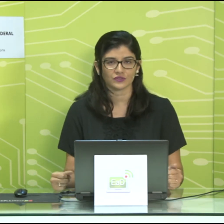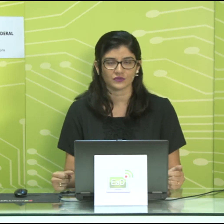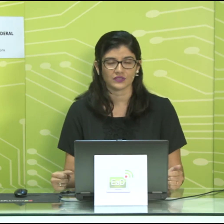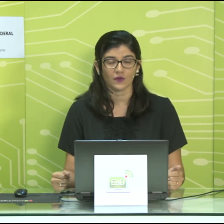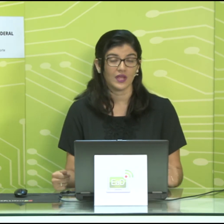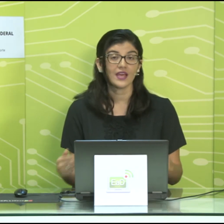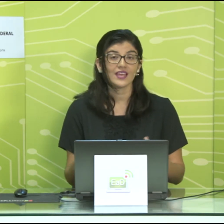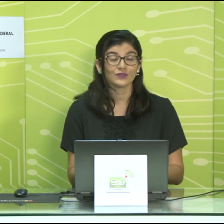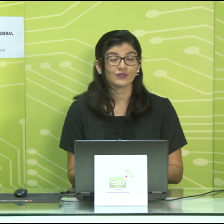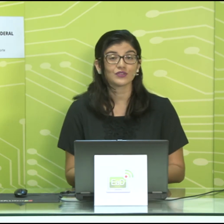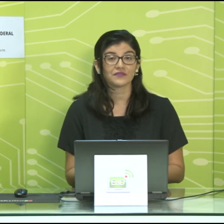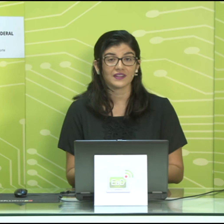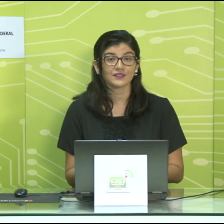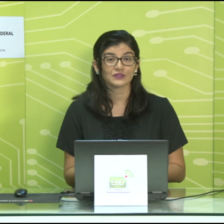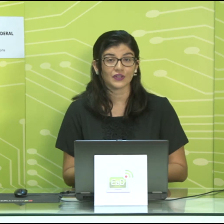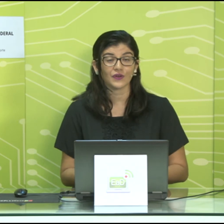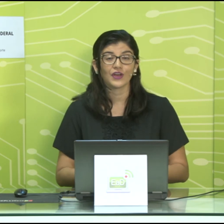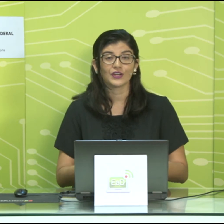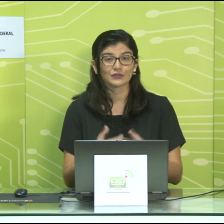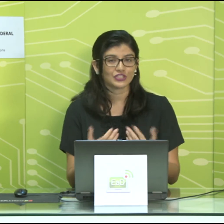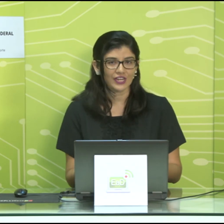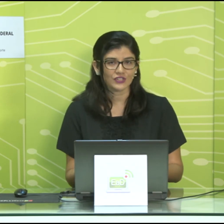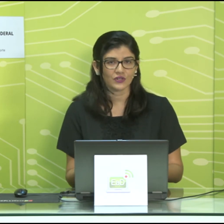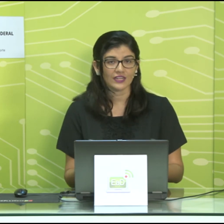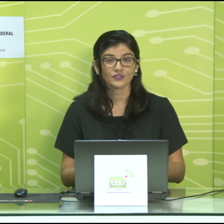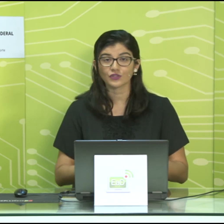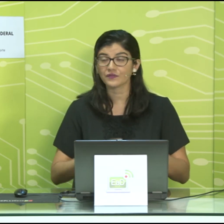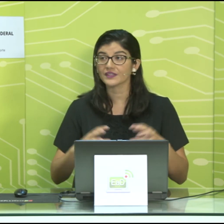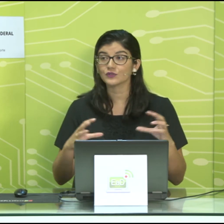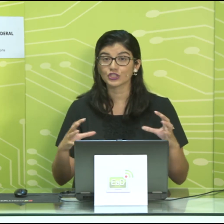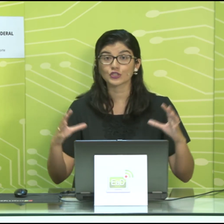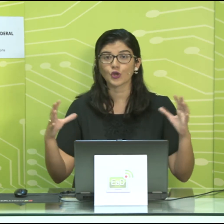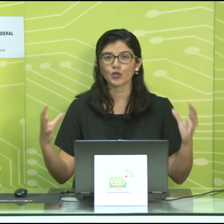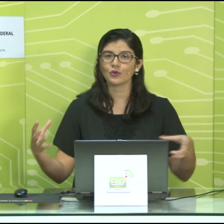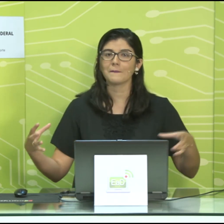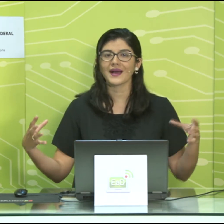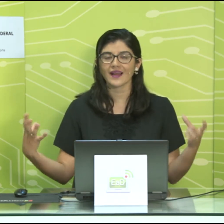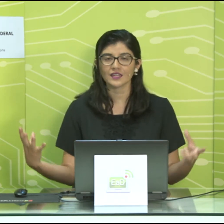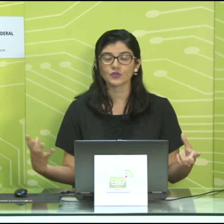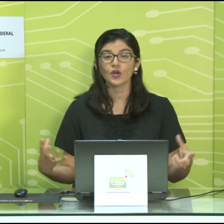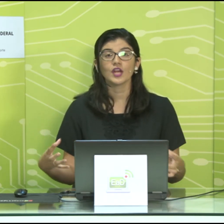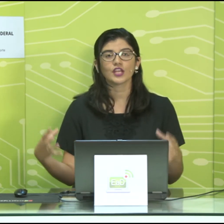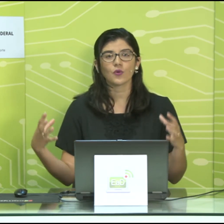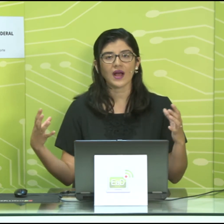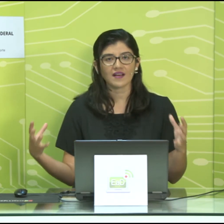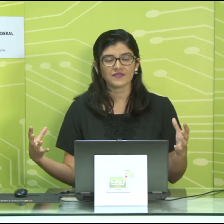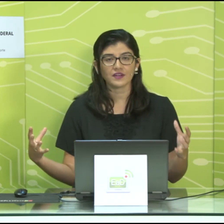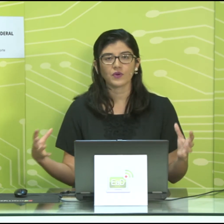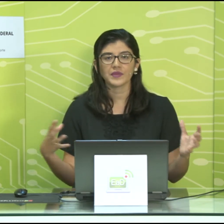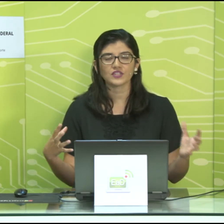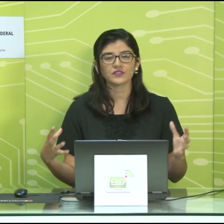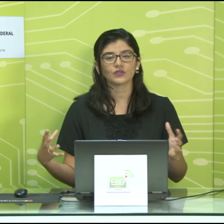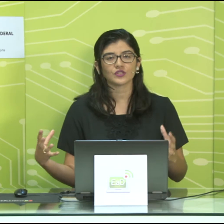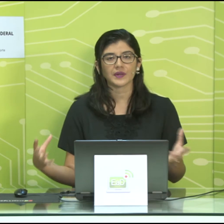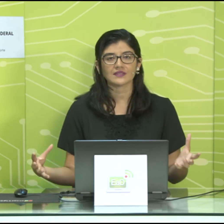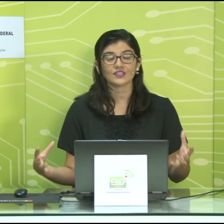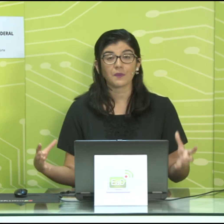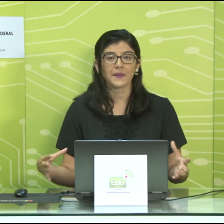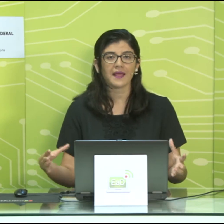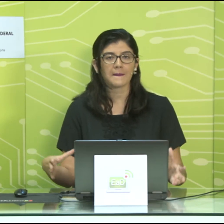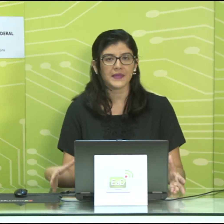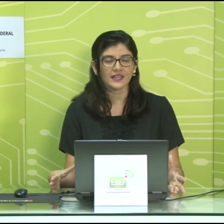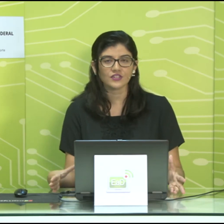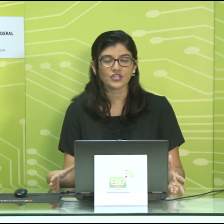fórum de discussão. Eu não estou falando só do chat online. Eu estou falando de todo o aparato que o AVA, o Ambiente Virtual de